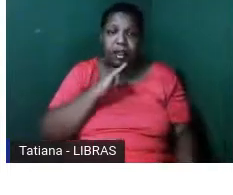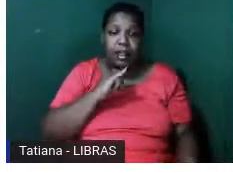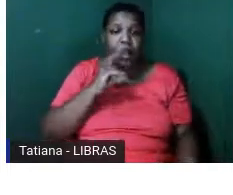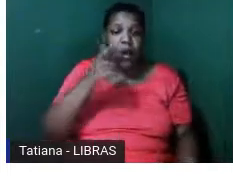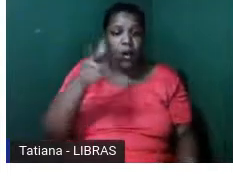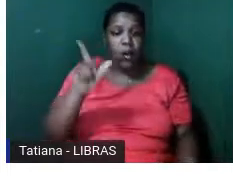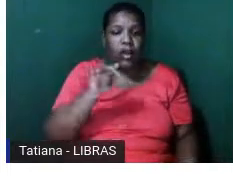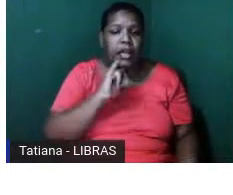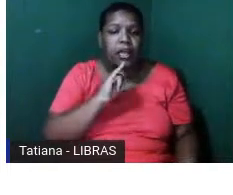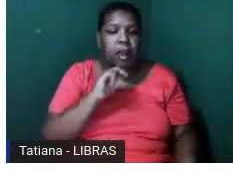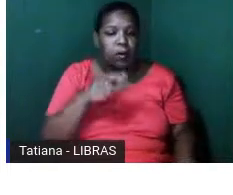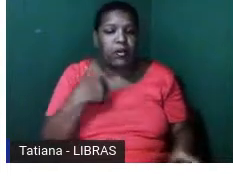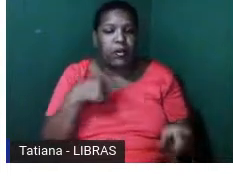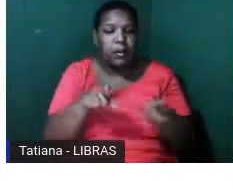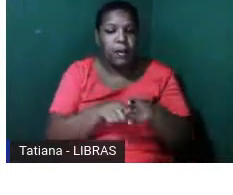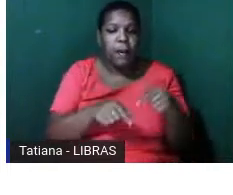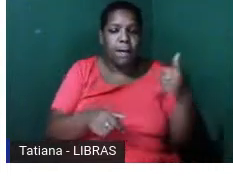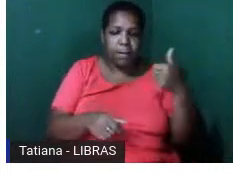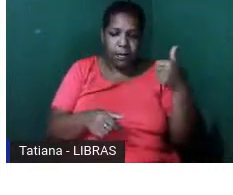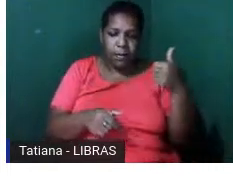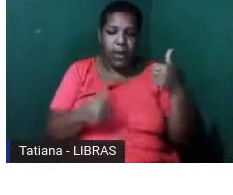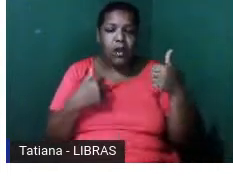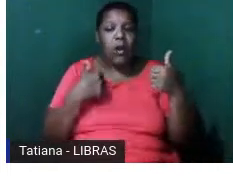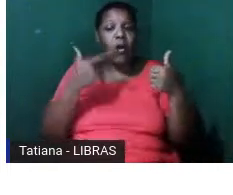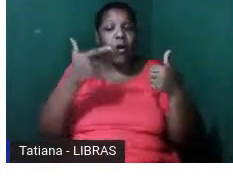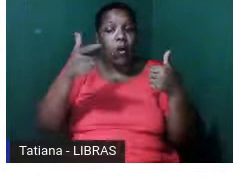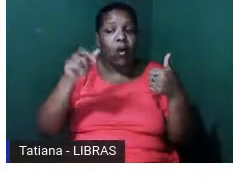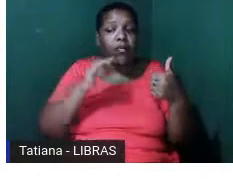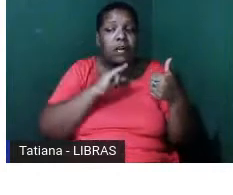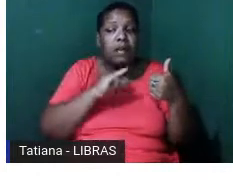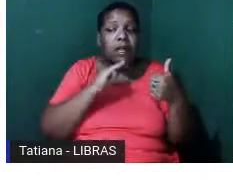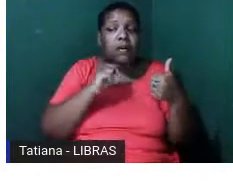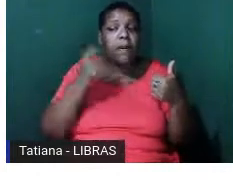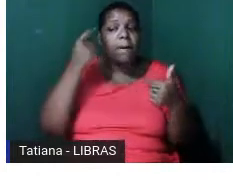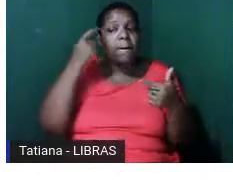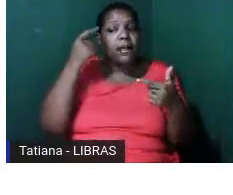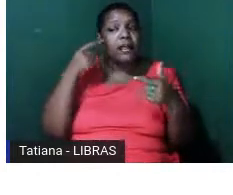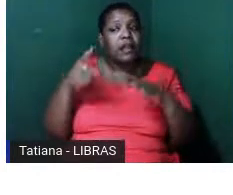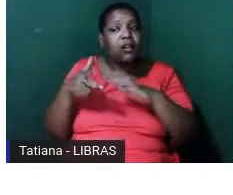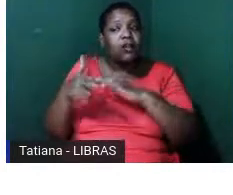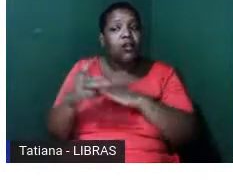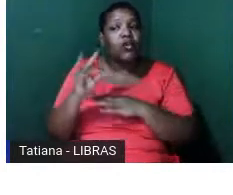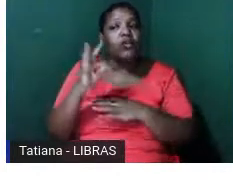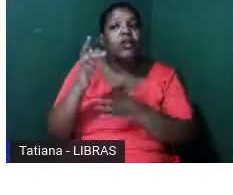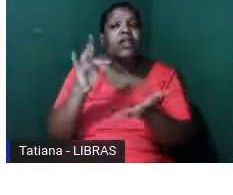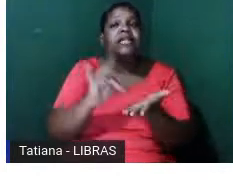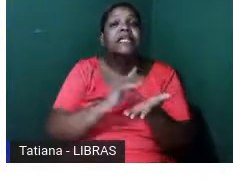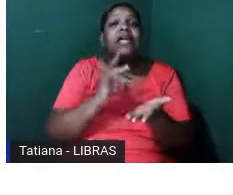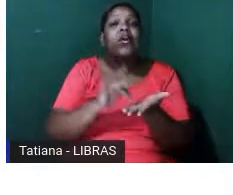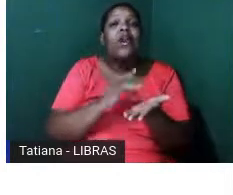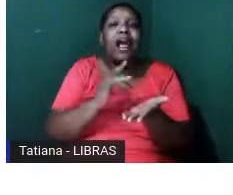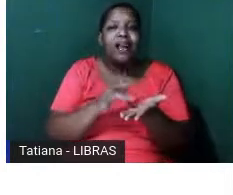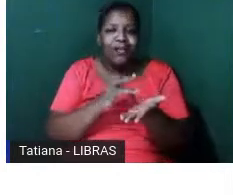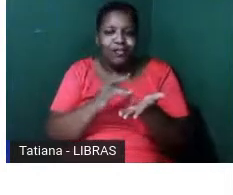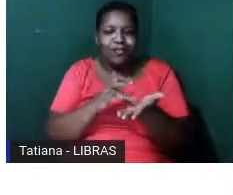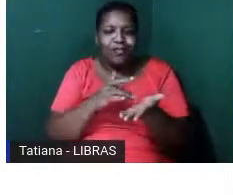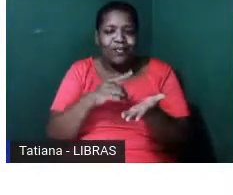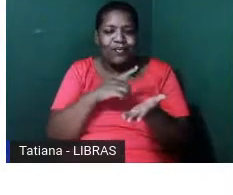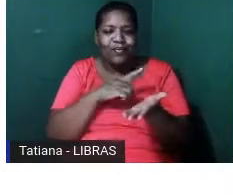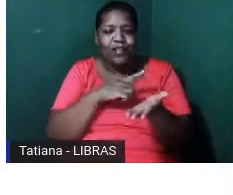outro exemplo também um exemplo pensando numa pessoa que editar tudo para o celular e